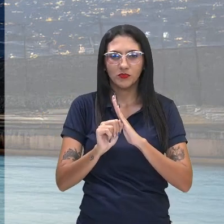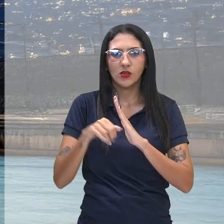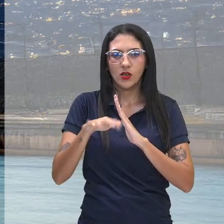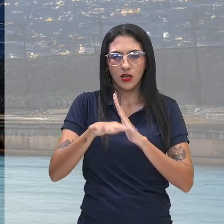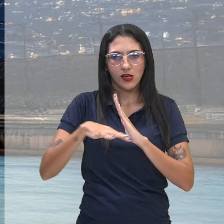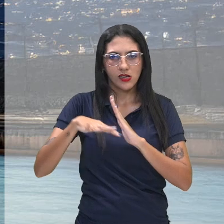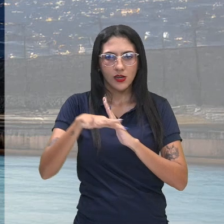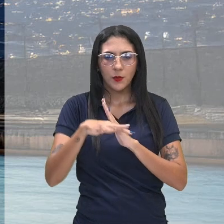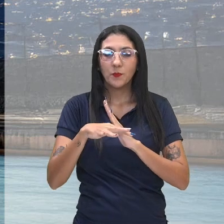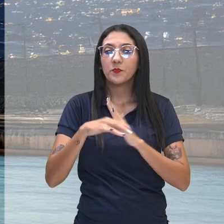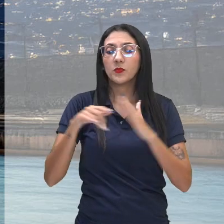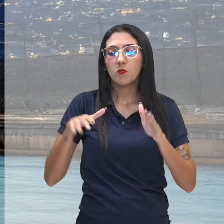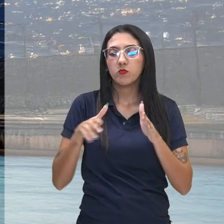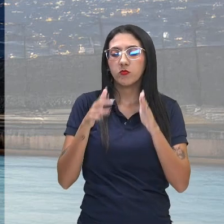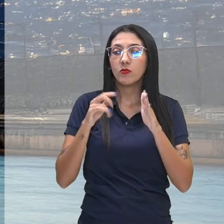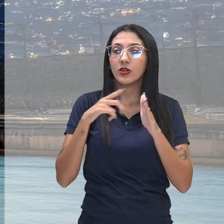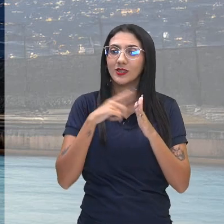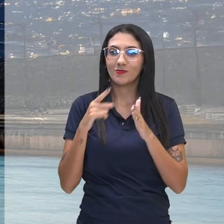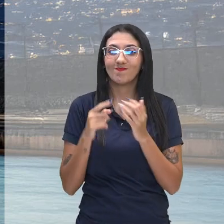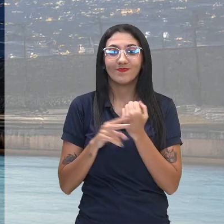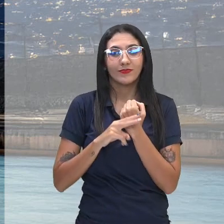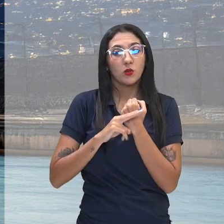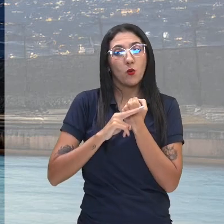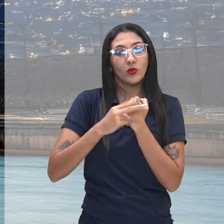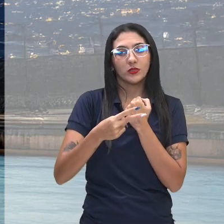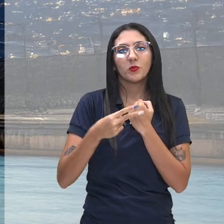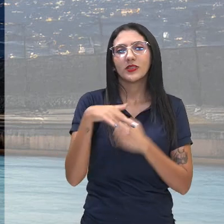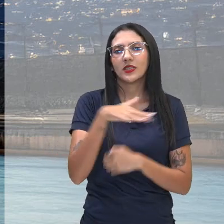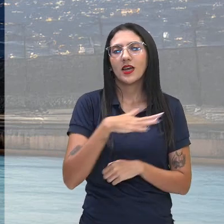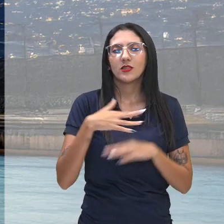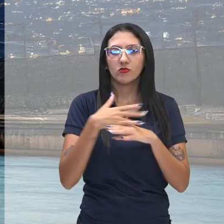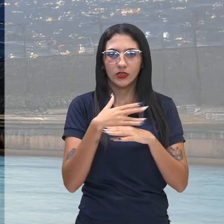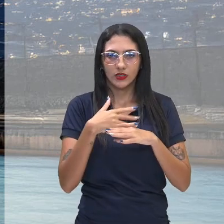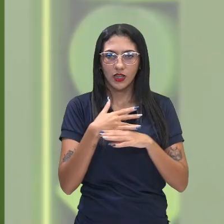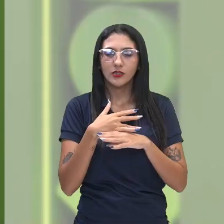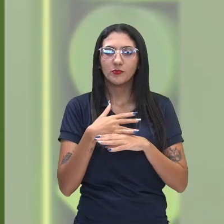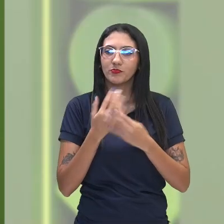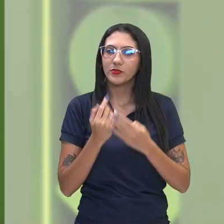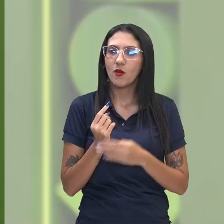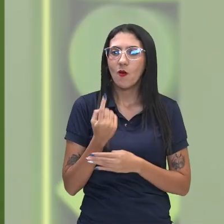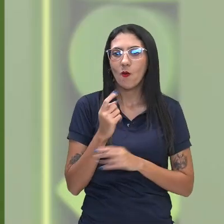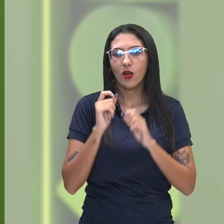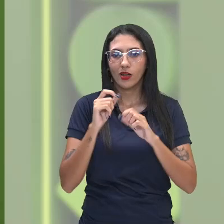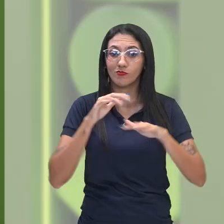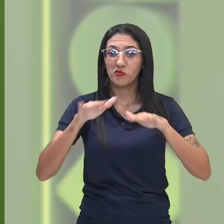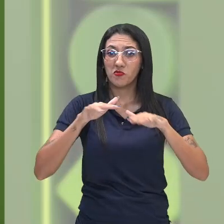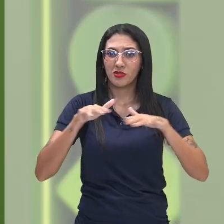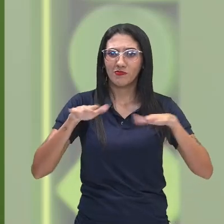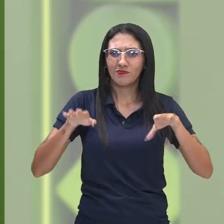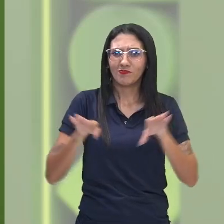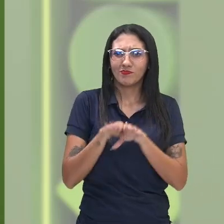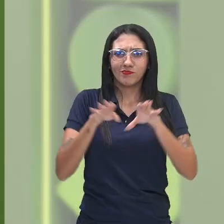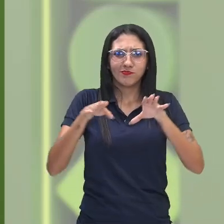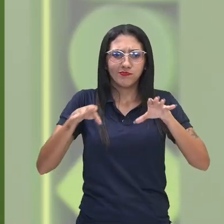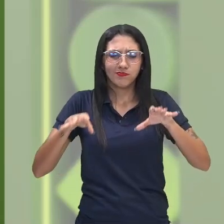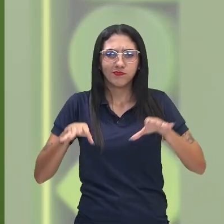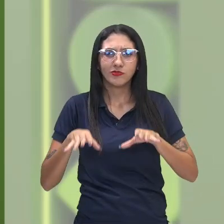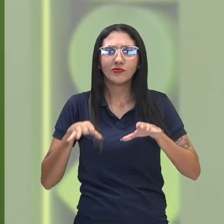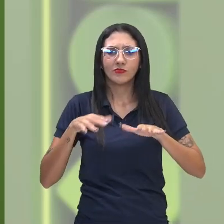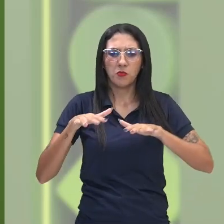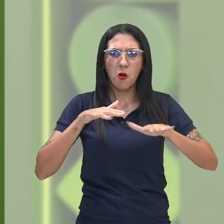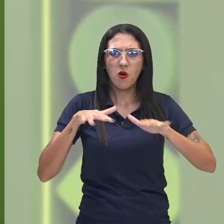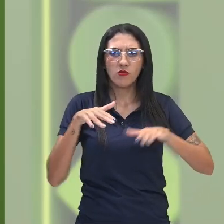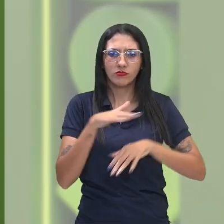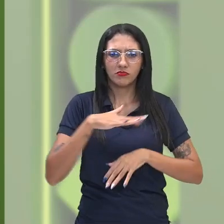terrestre, ele pode trazer consequências aí para a população. E uma delas é um terremoto, né? Ele pode causar um terremoto ali naquela